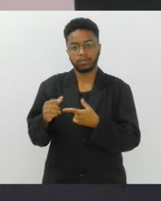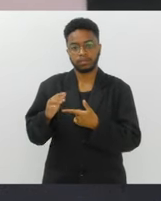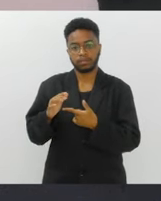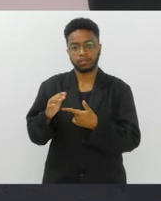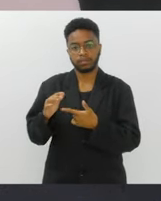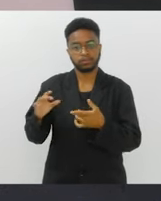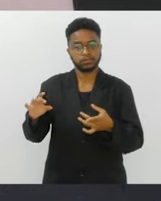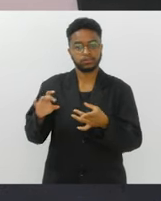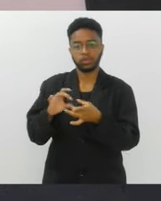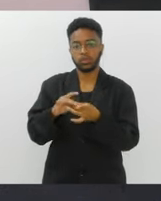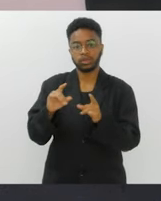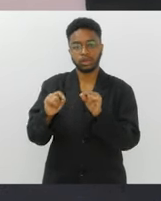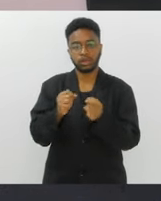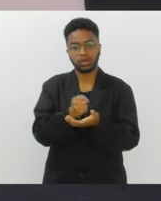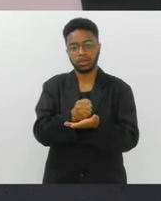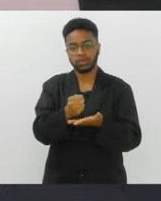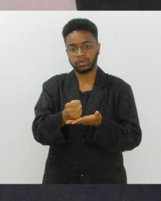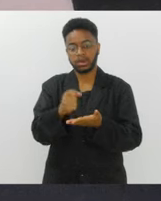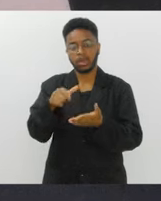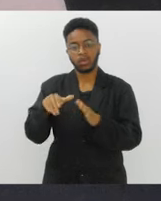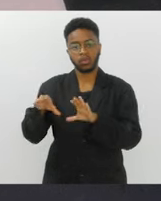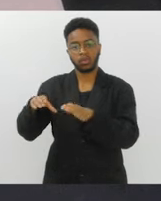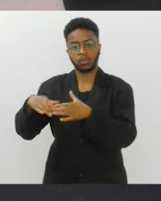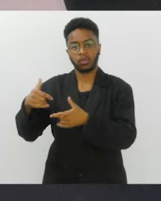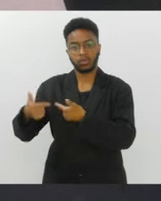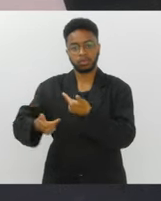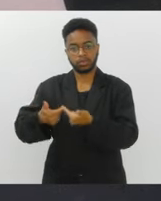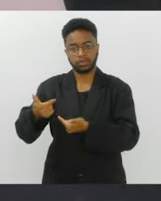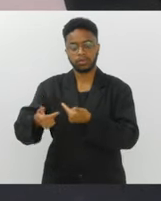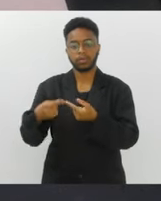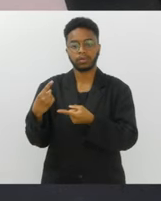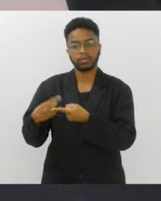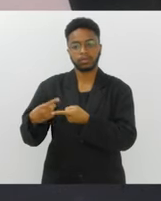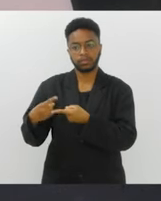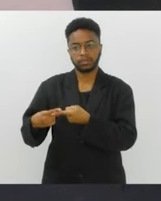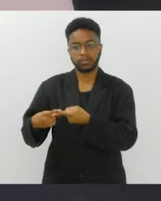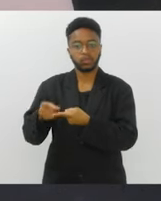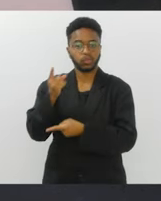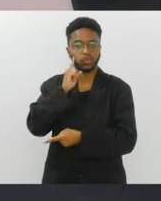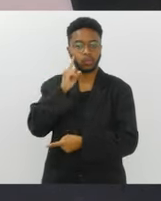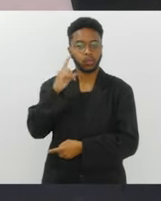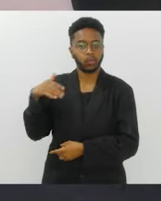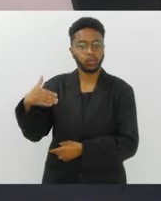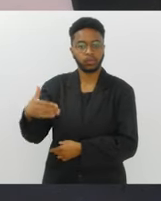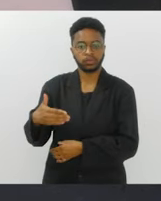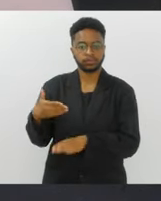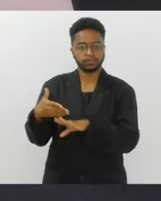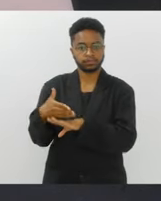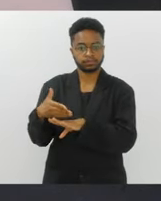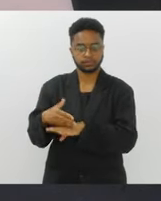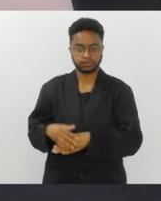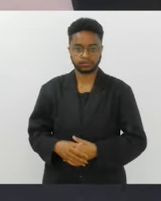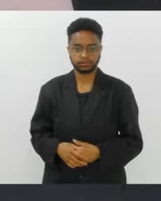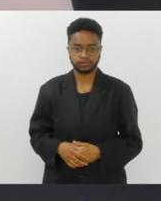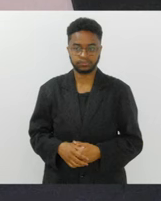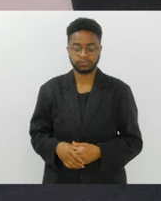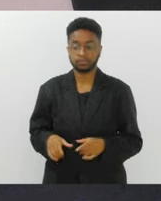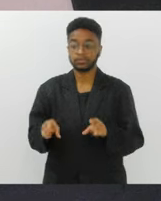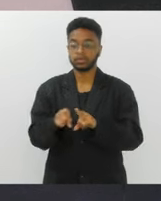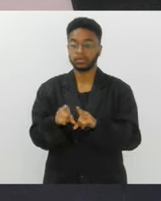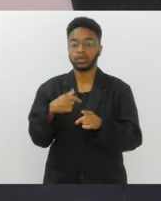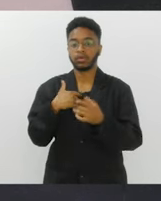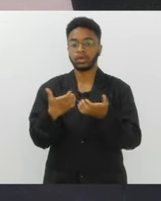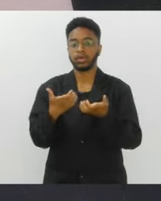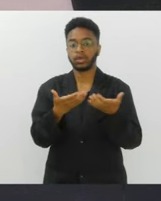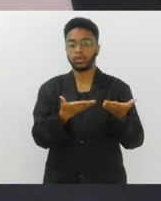na concessão, que é a classe trabalhadora que está lá no dia a dia. Eu queria